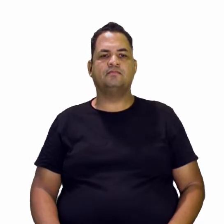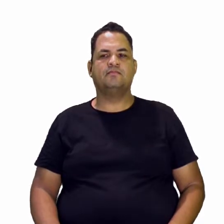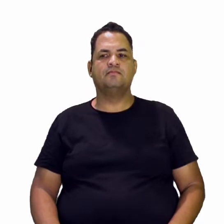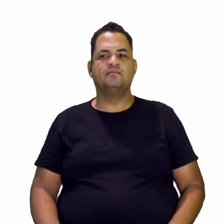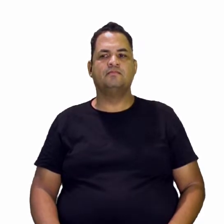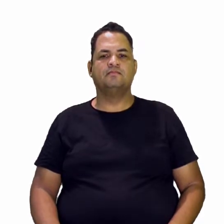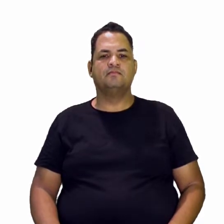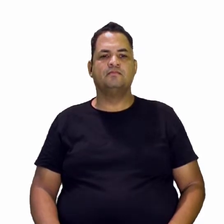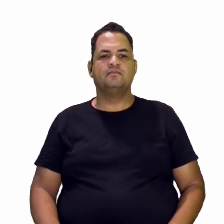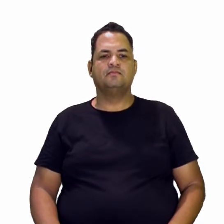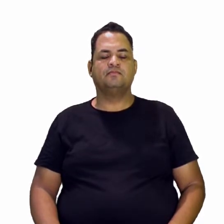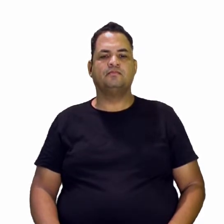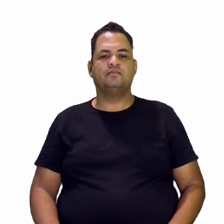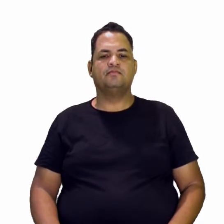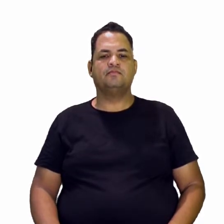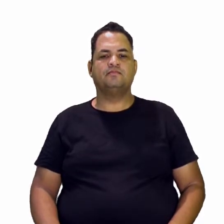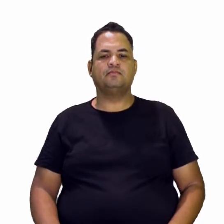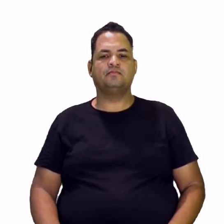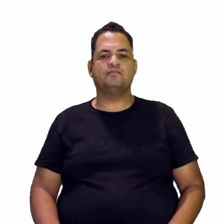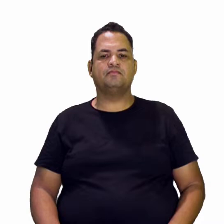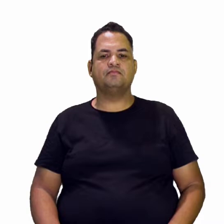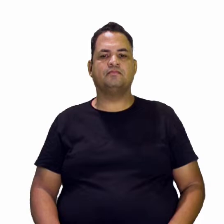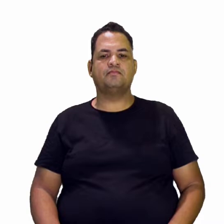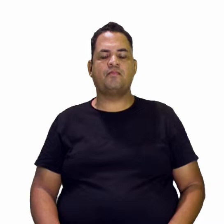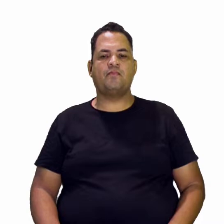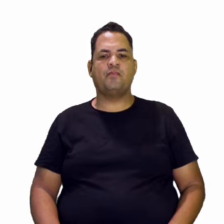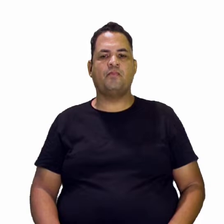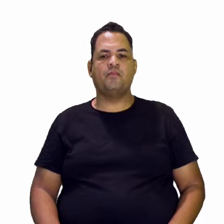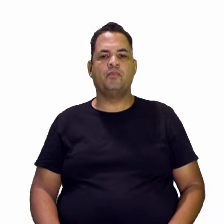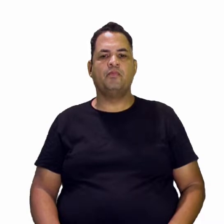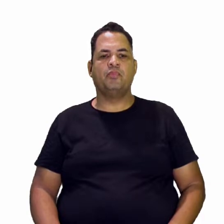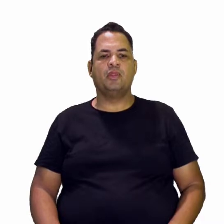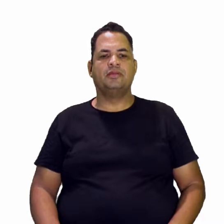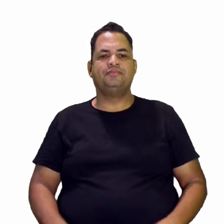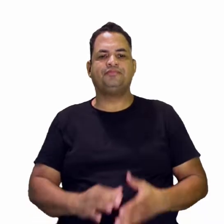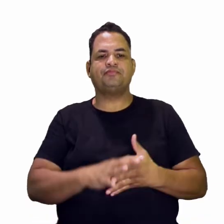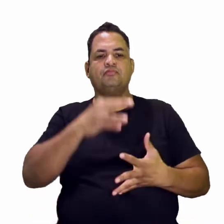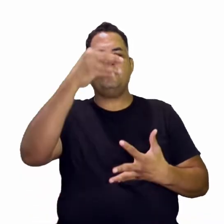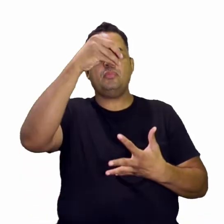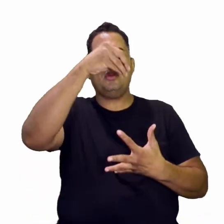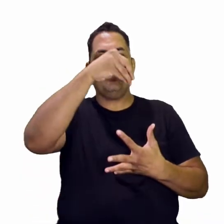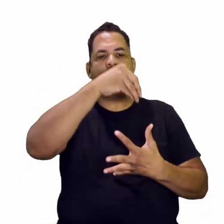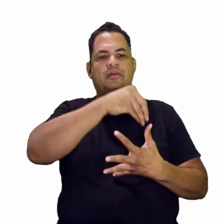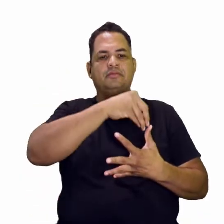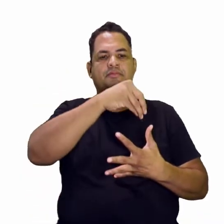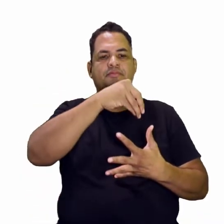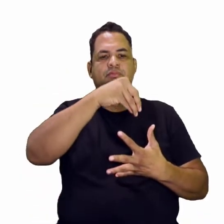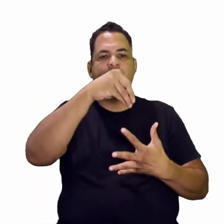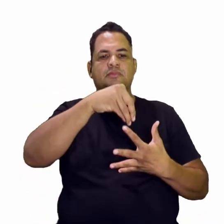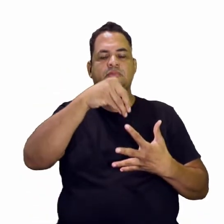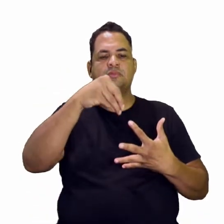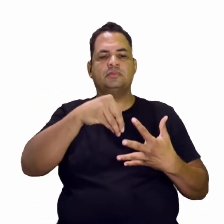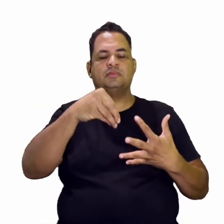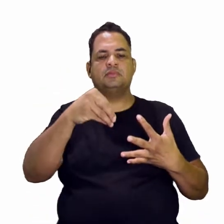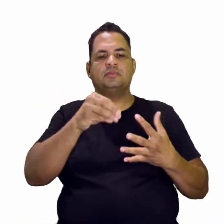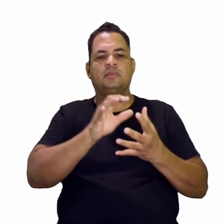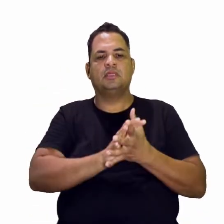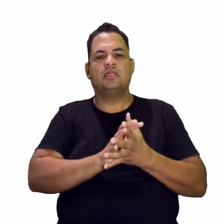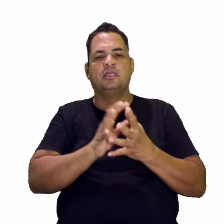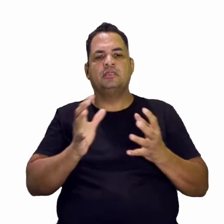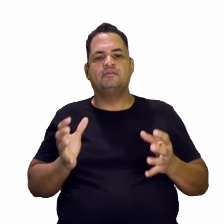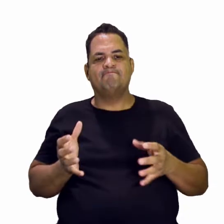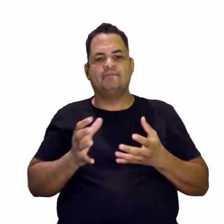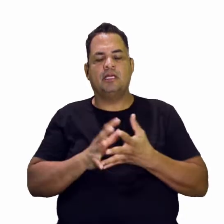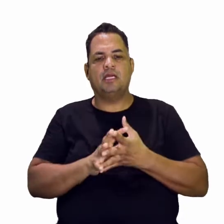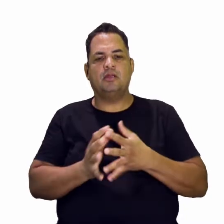Vamos lá. Então, vamos, enfim, chegar ao reino Monera, tá bom? No reino Monera, como